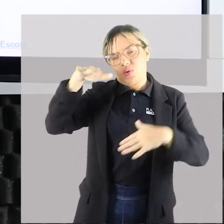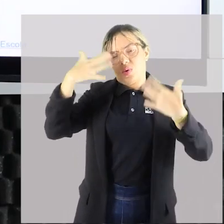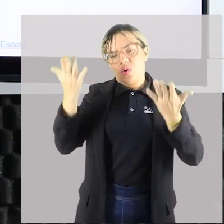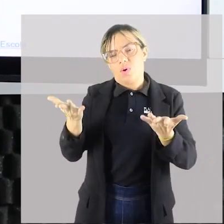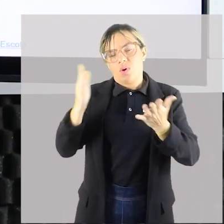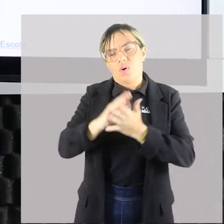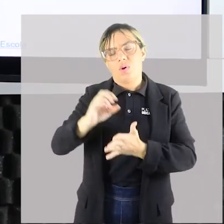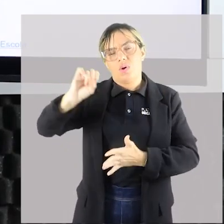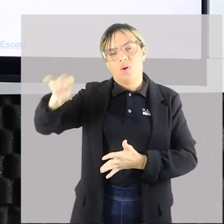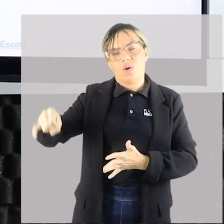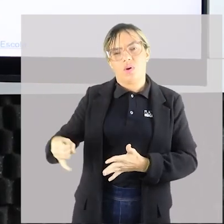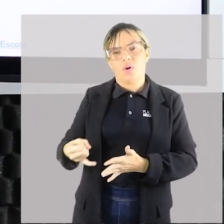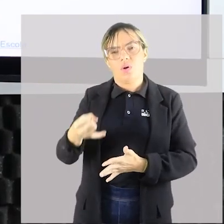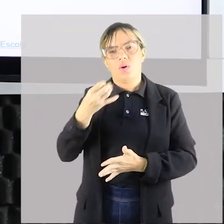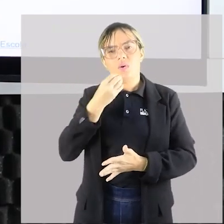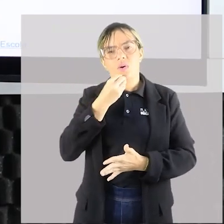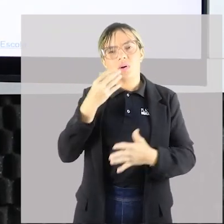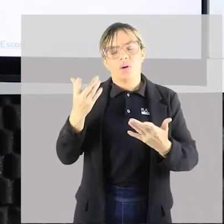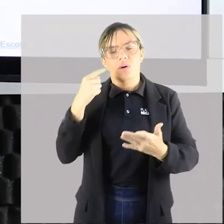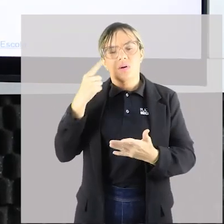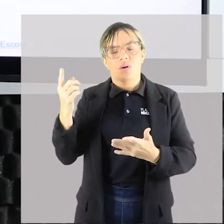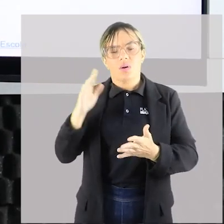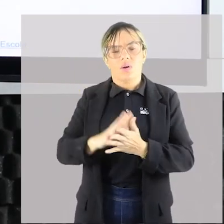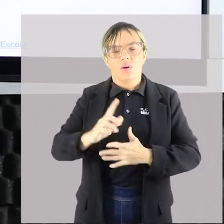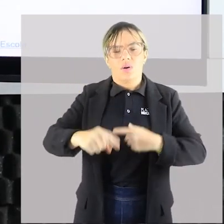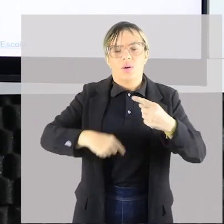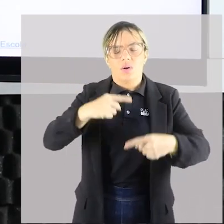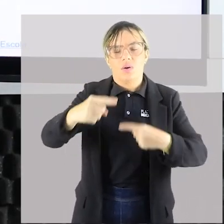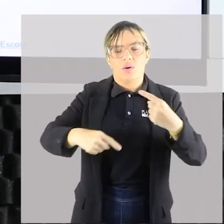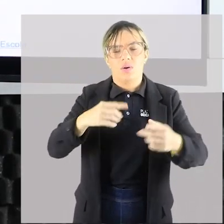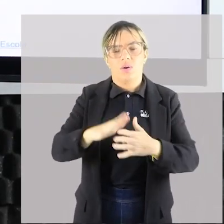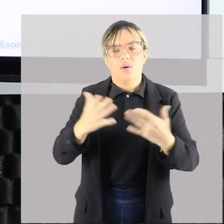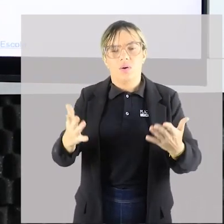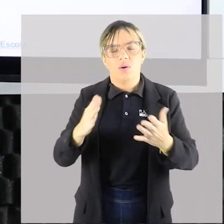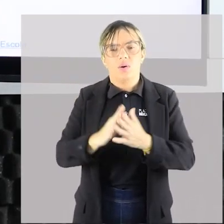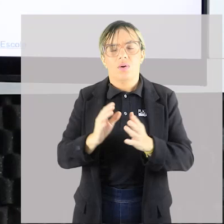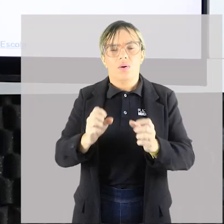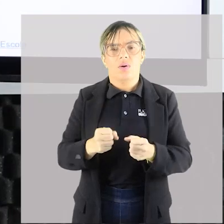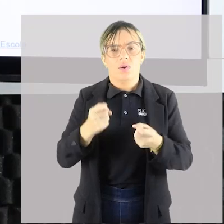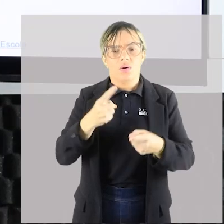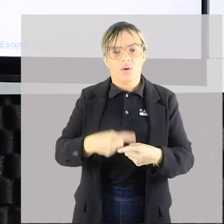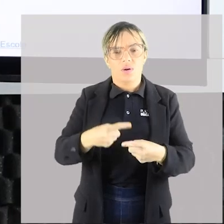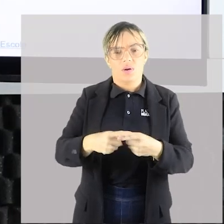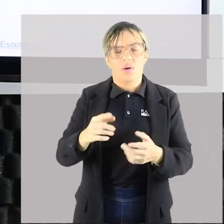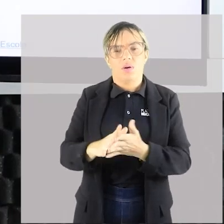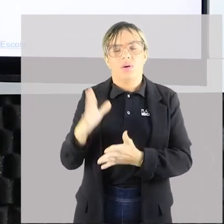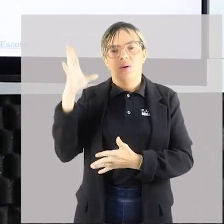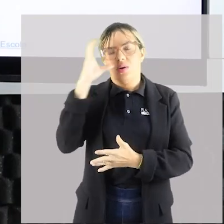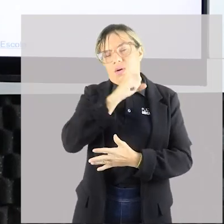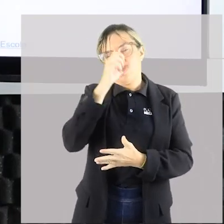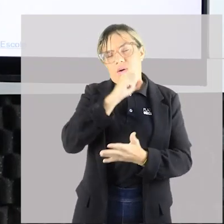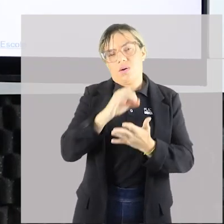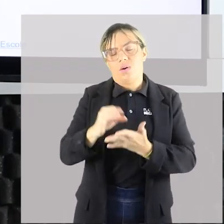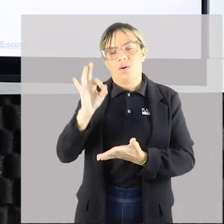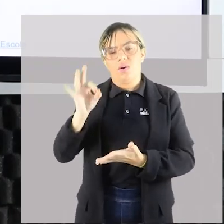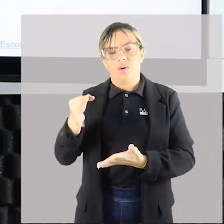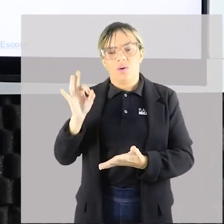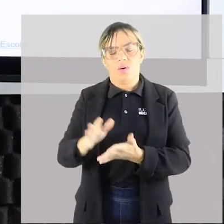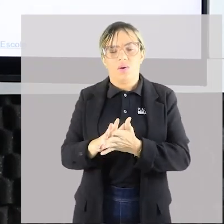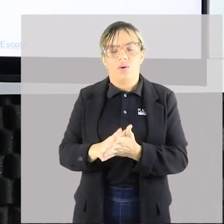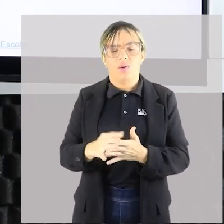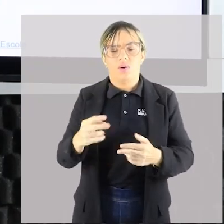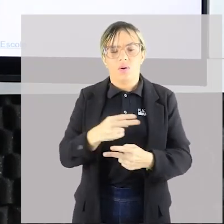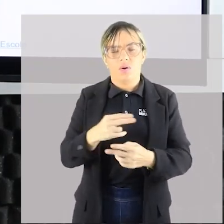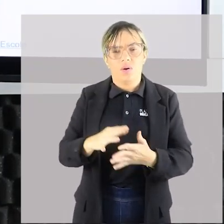vantagem desse tipo de reprodução? A gente pode destacar que é vantajoso. Porque é mais rápido, certo? Porque um